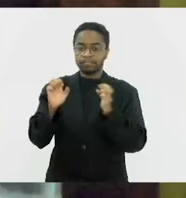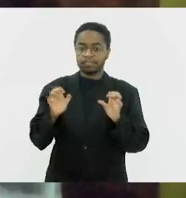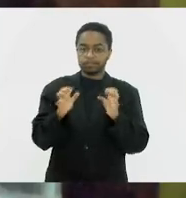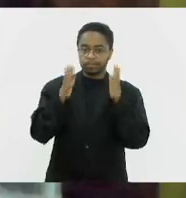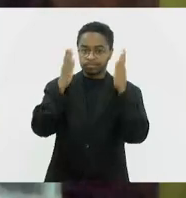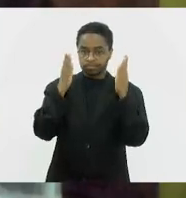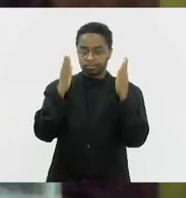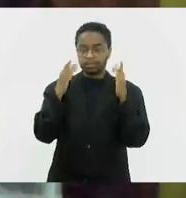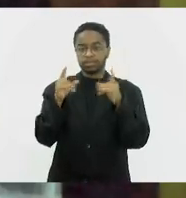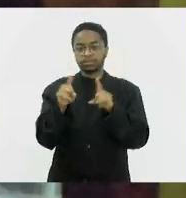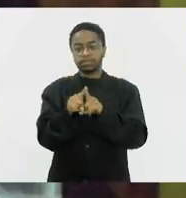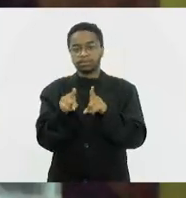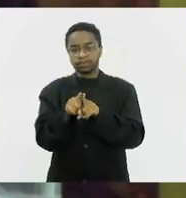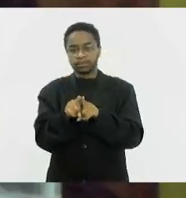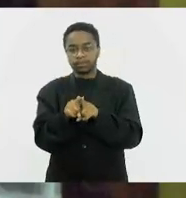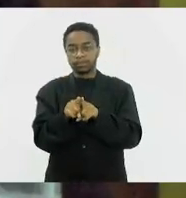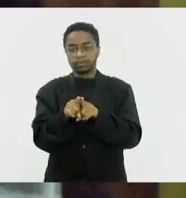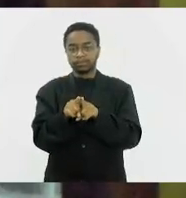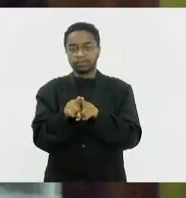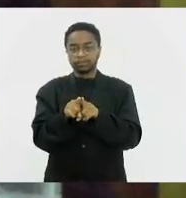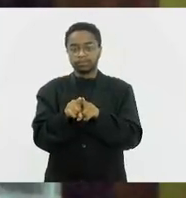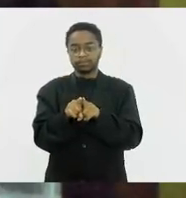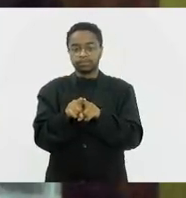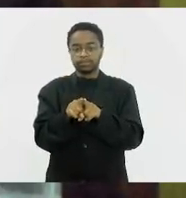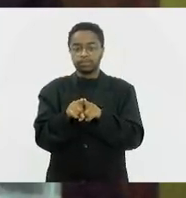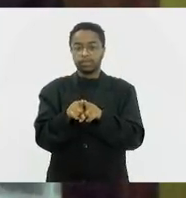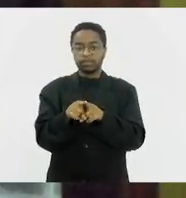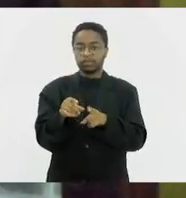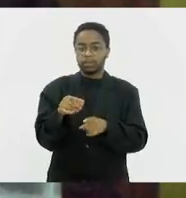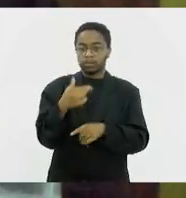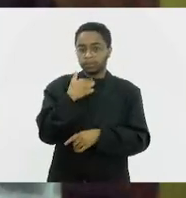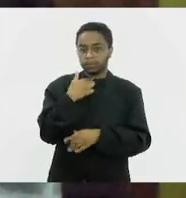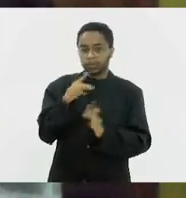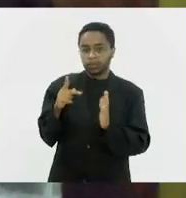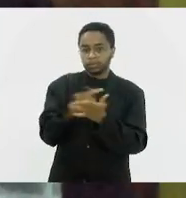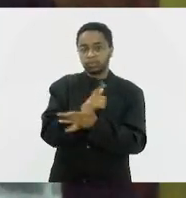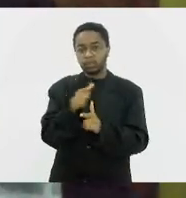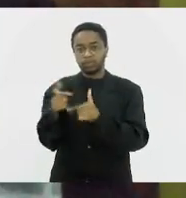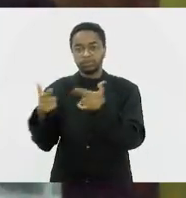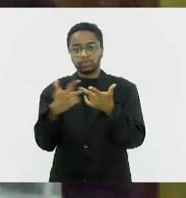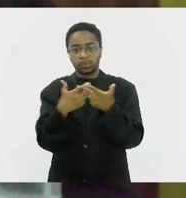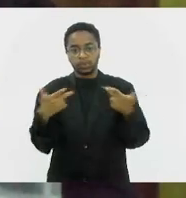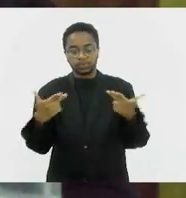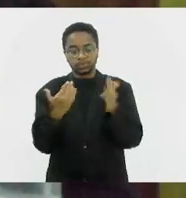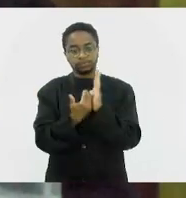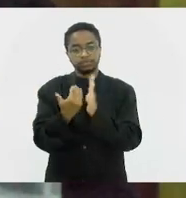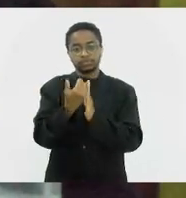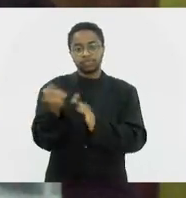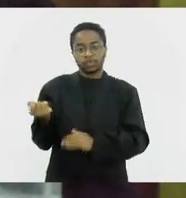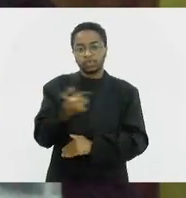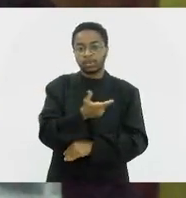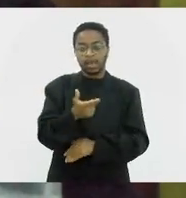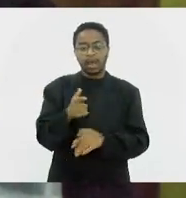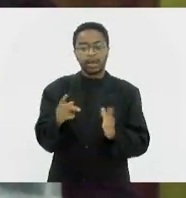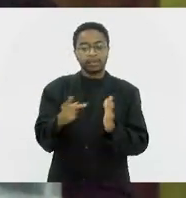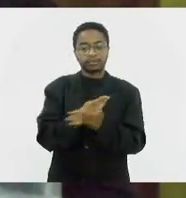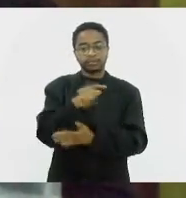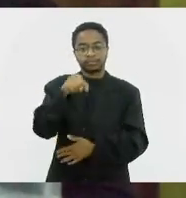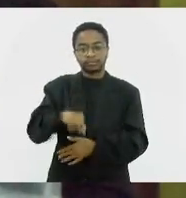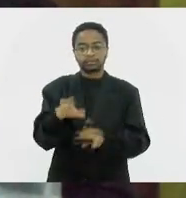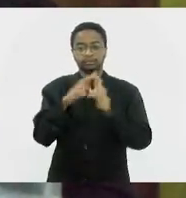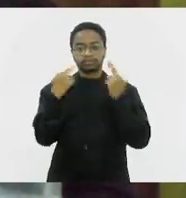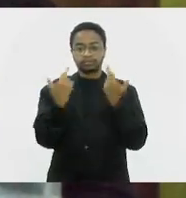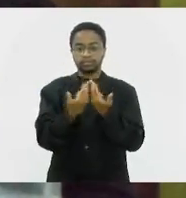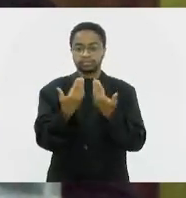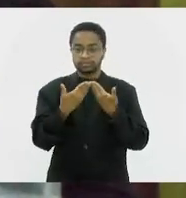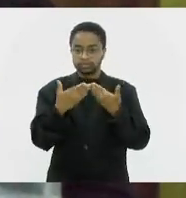e não poderia acontecer nada de mais oportuno do que a realização dessa audiência pública.